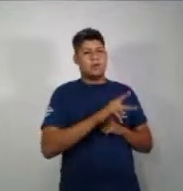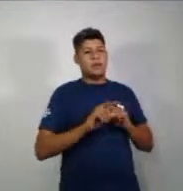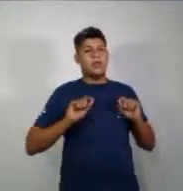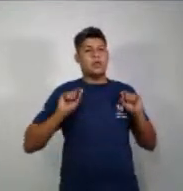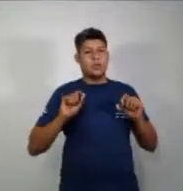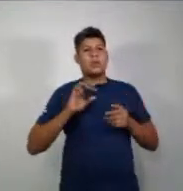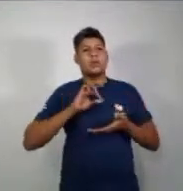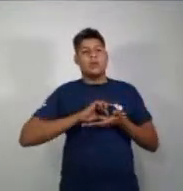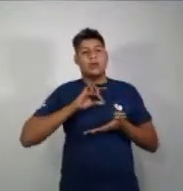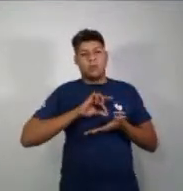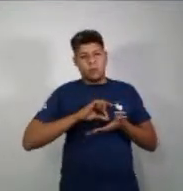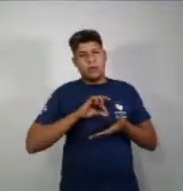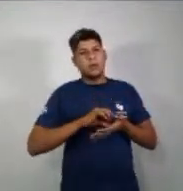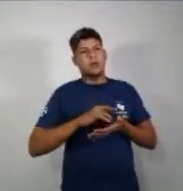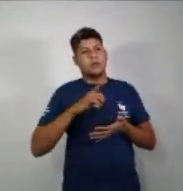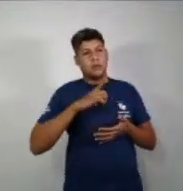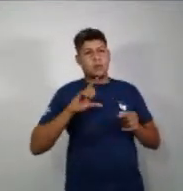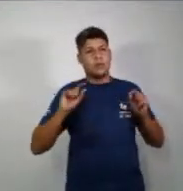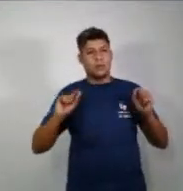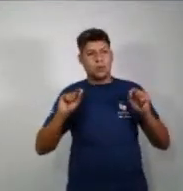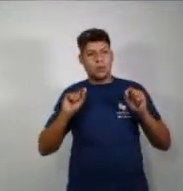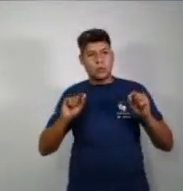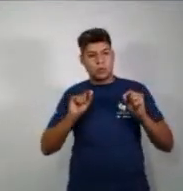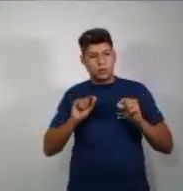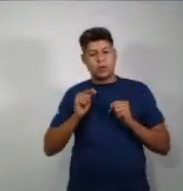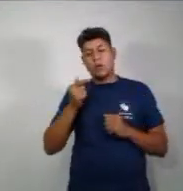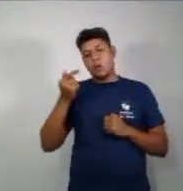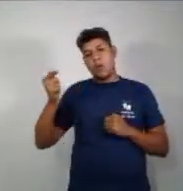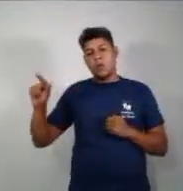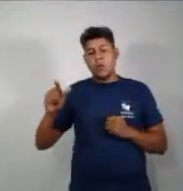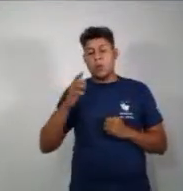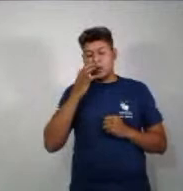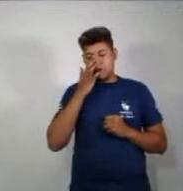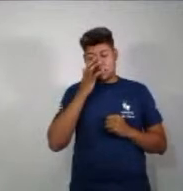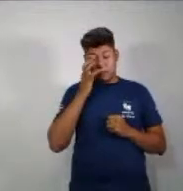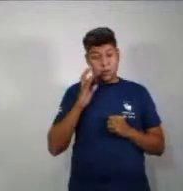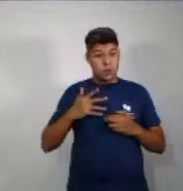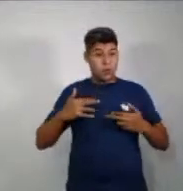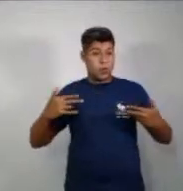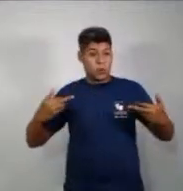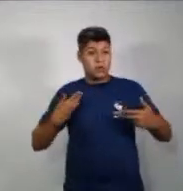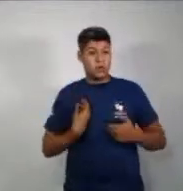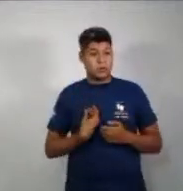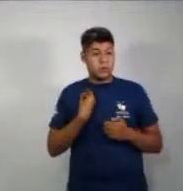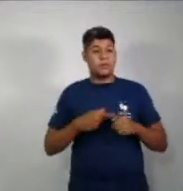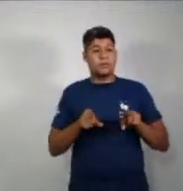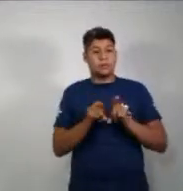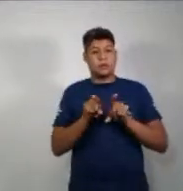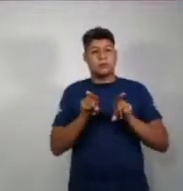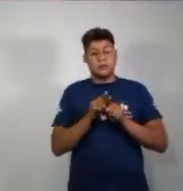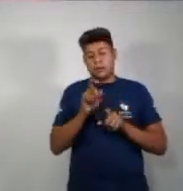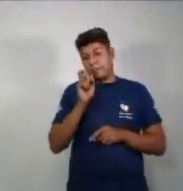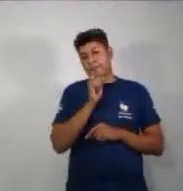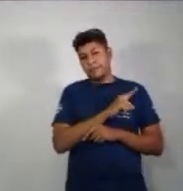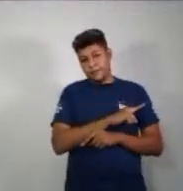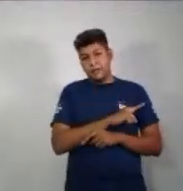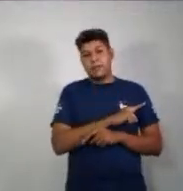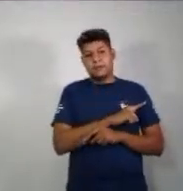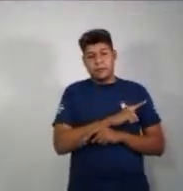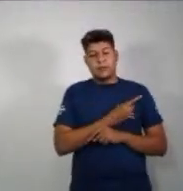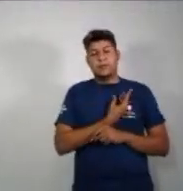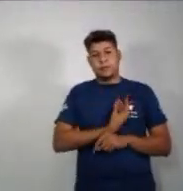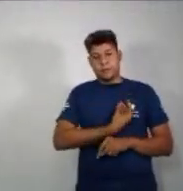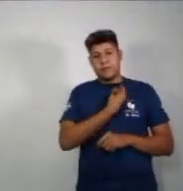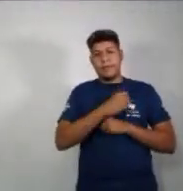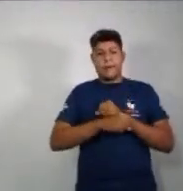realmente passou, né, por algumas outras situações assim também difíceis, né, passaram alguns